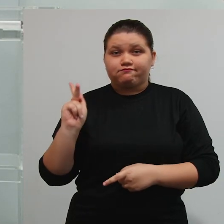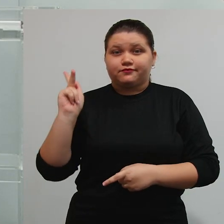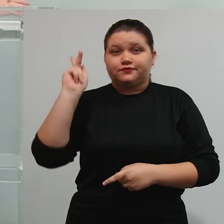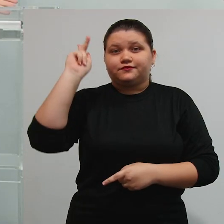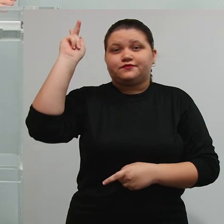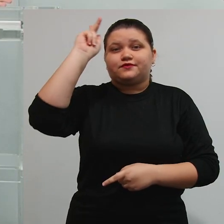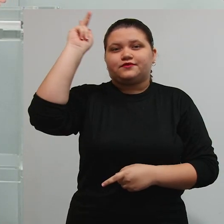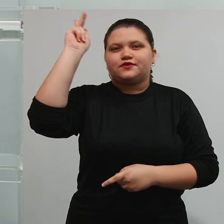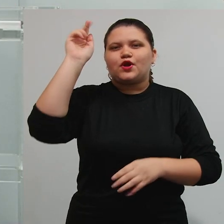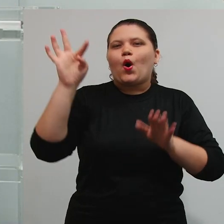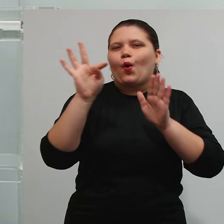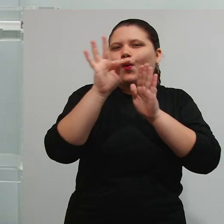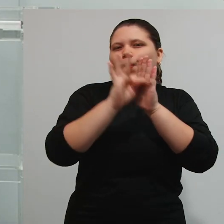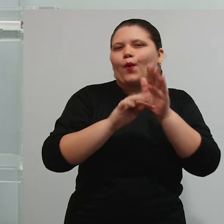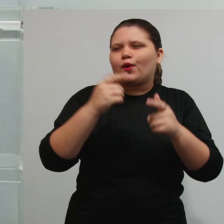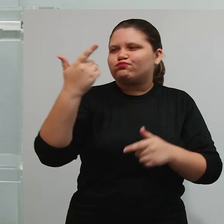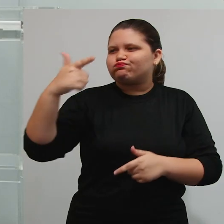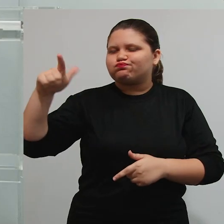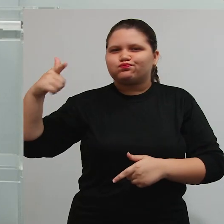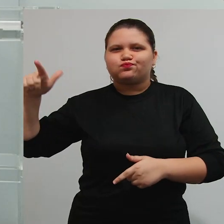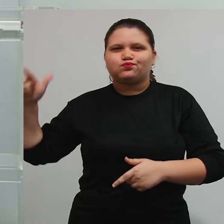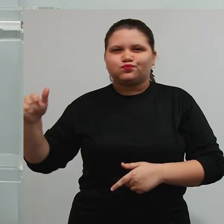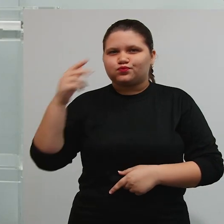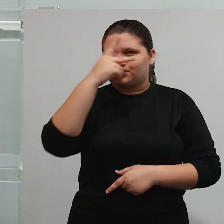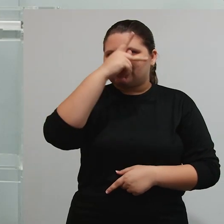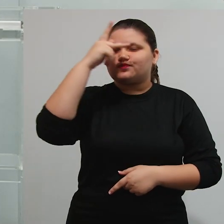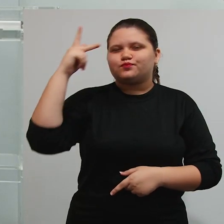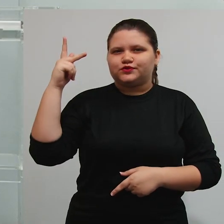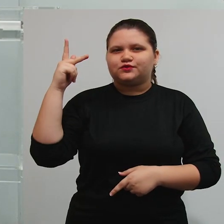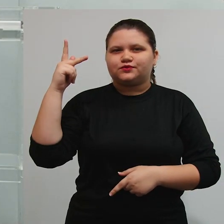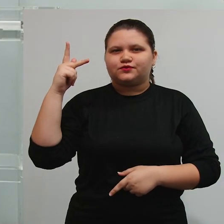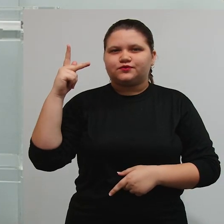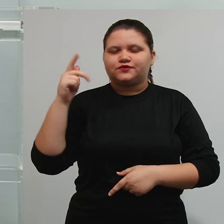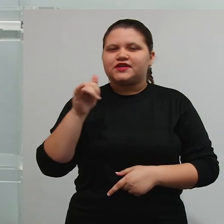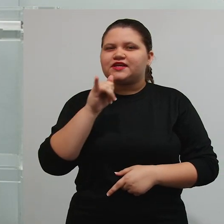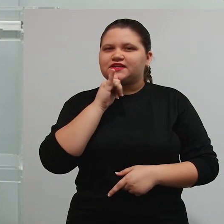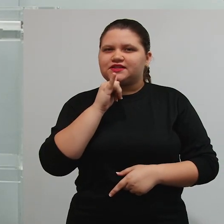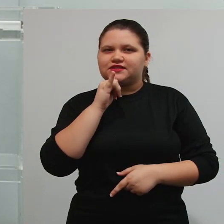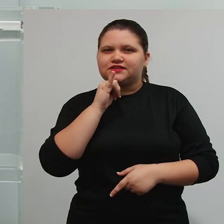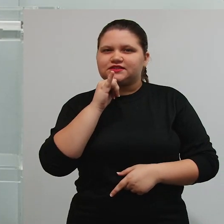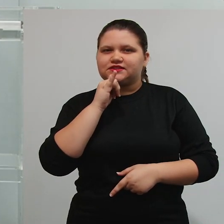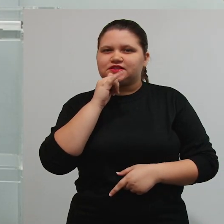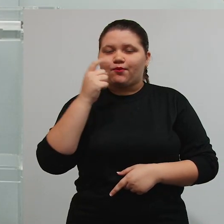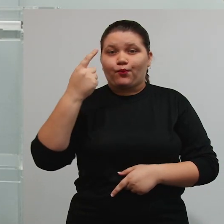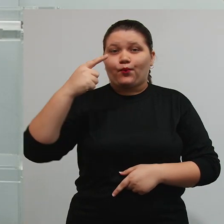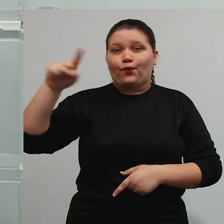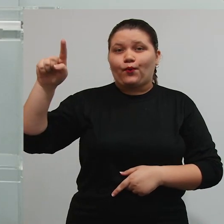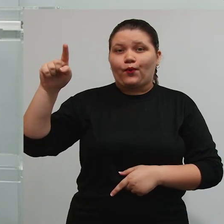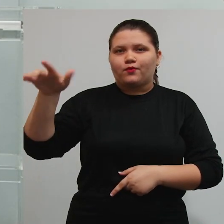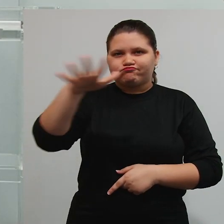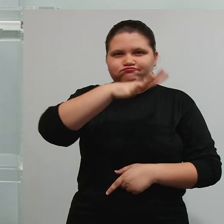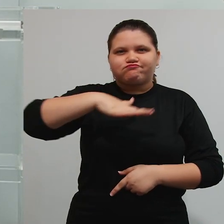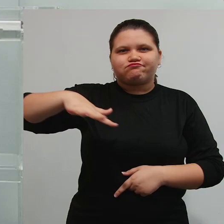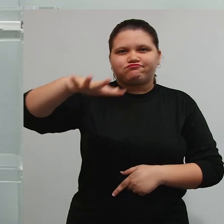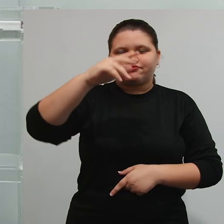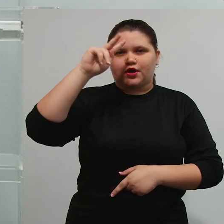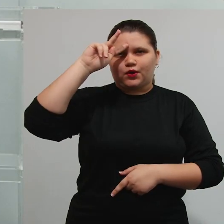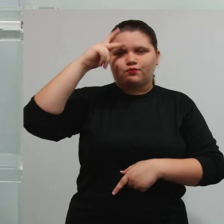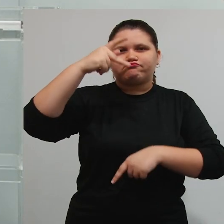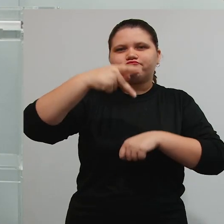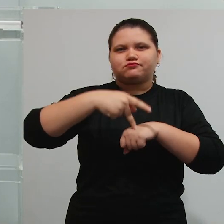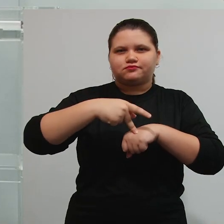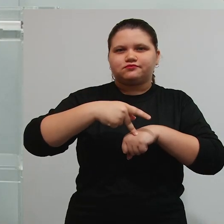já produziram. Então, quando você faz a citação, você valoriza, por exemplo, um outro autor da sua região, um